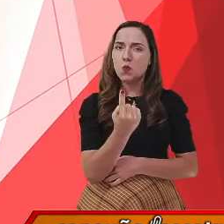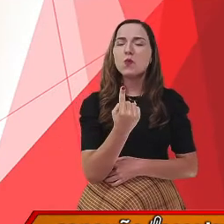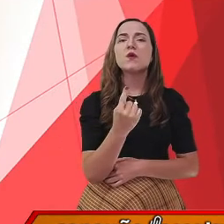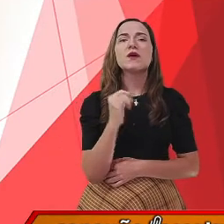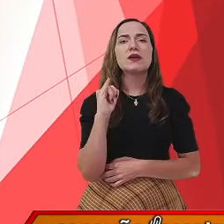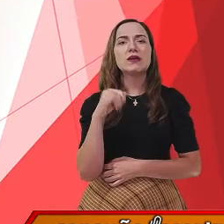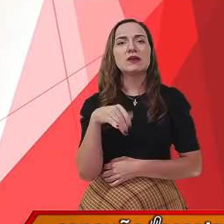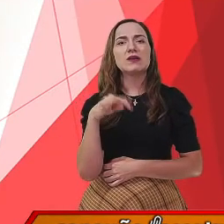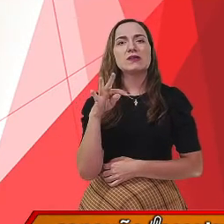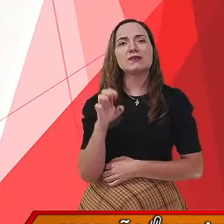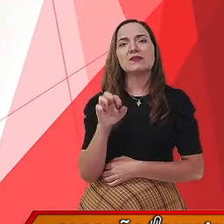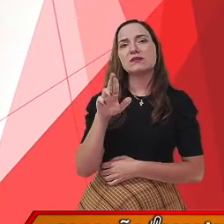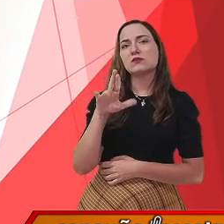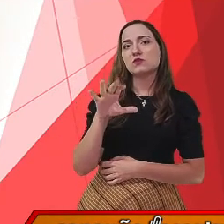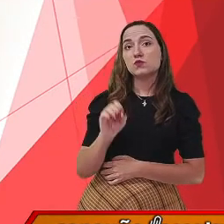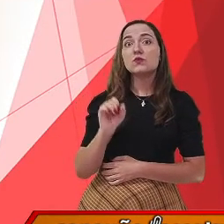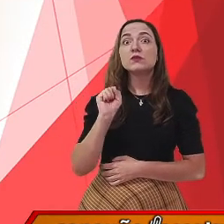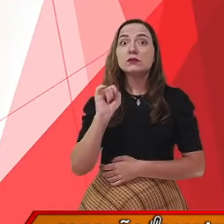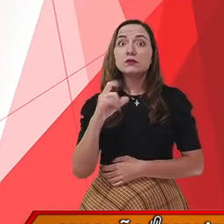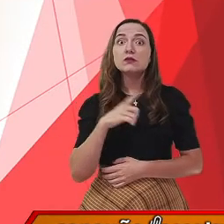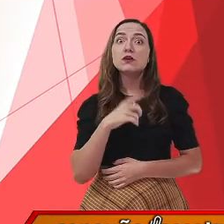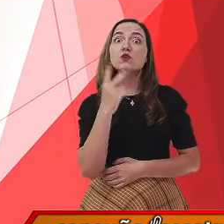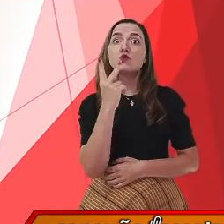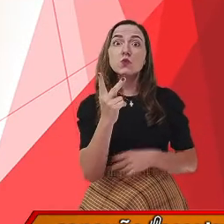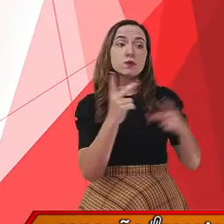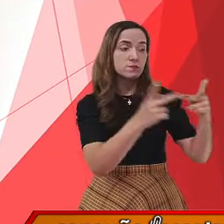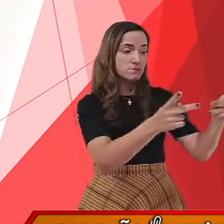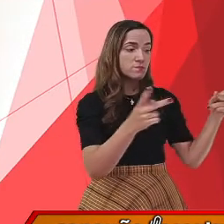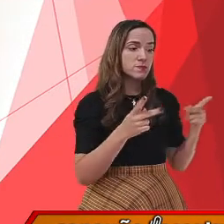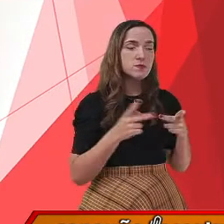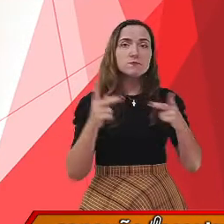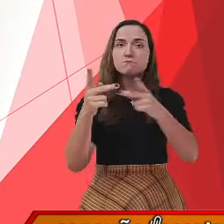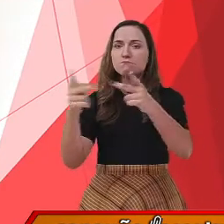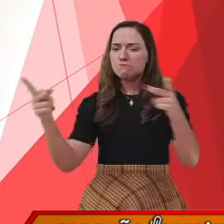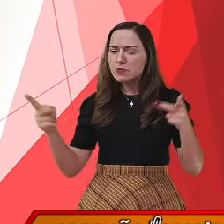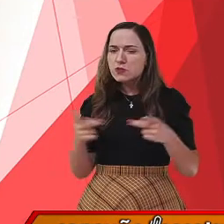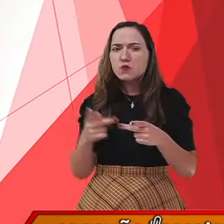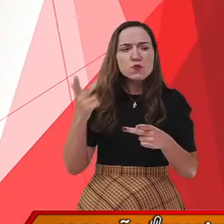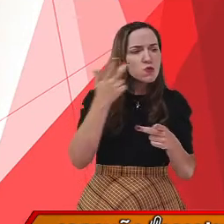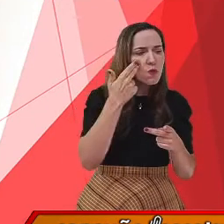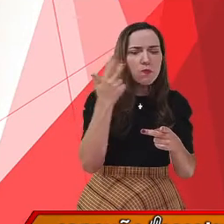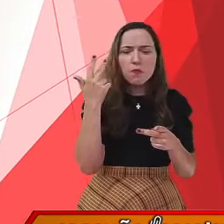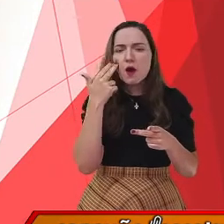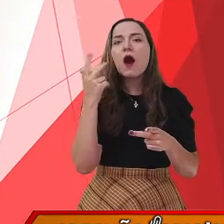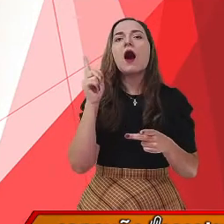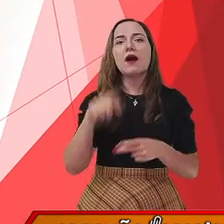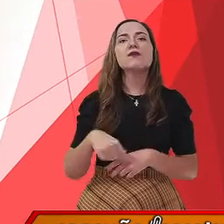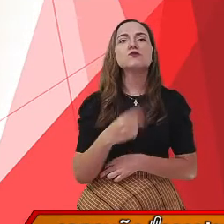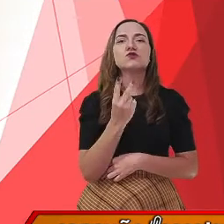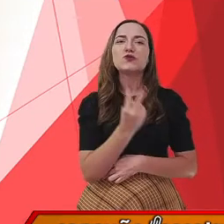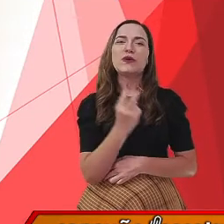Duas pizzas inteiras dizemos que é 2 inteiros e assim por diante.